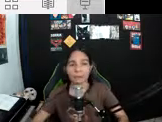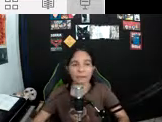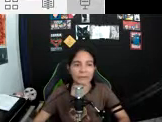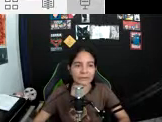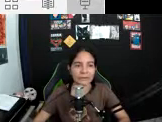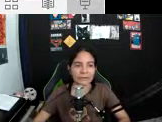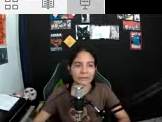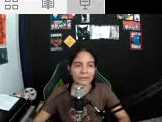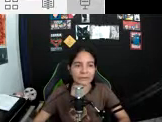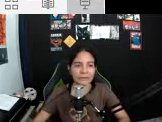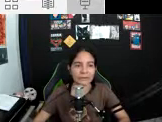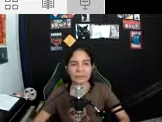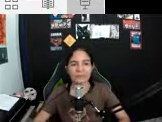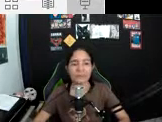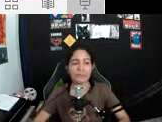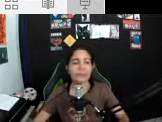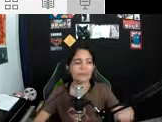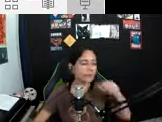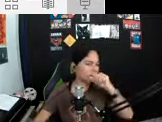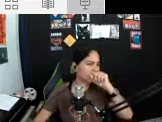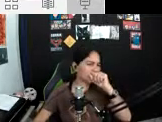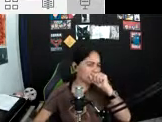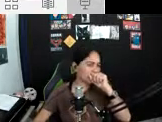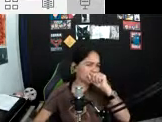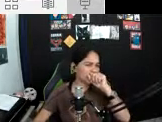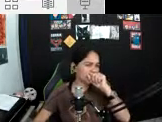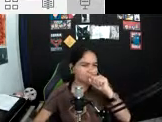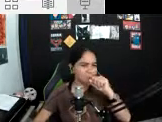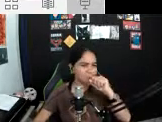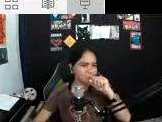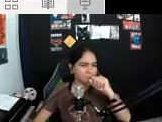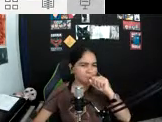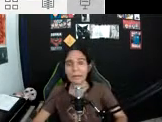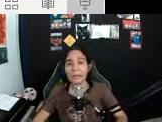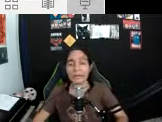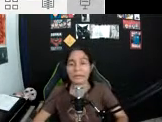E é importante que vocês tenham, né?